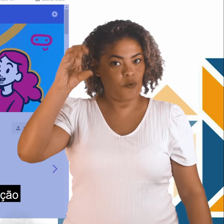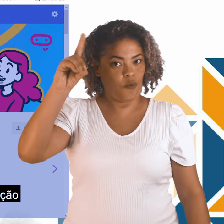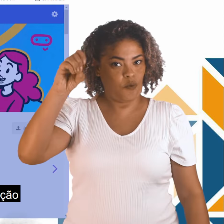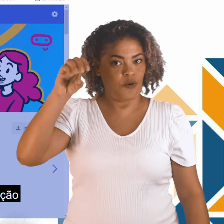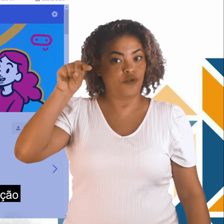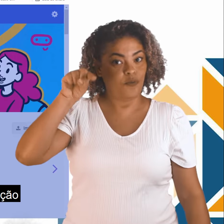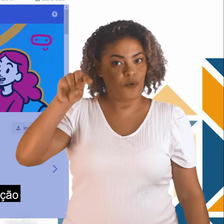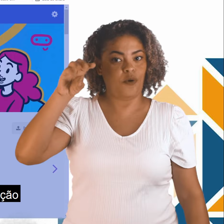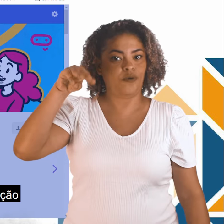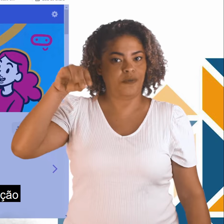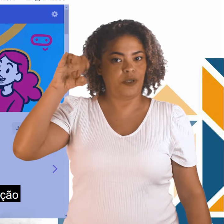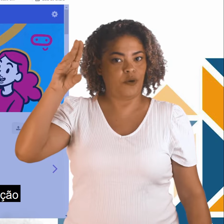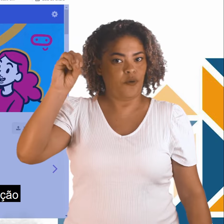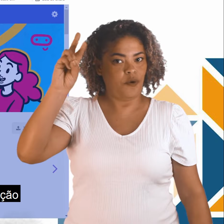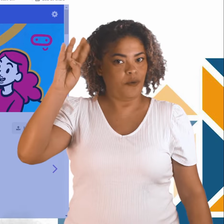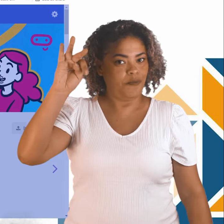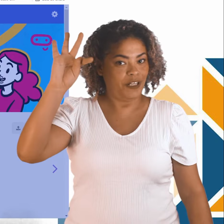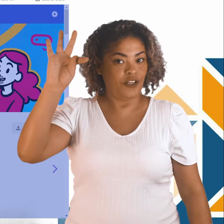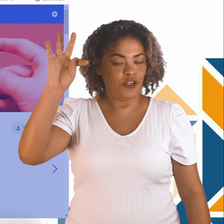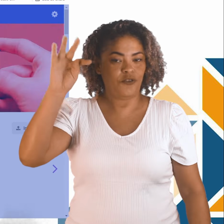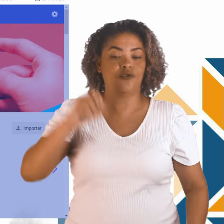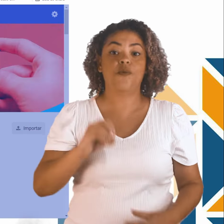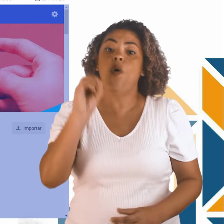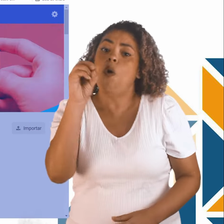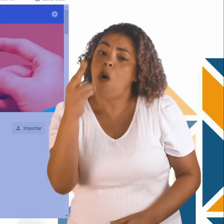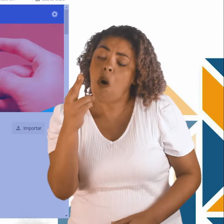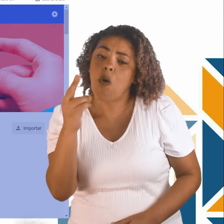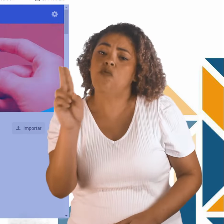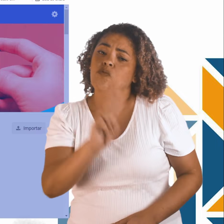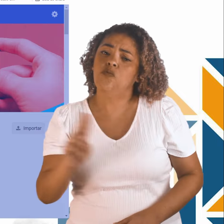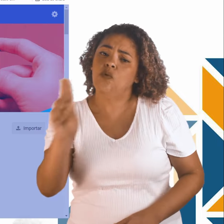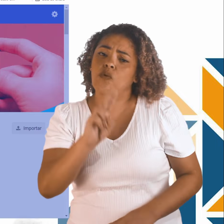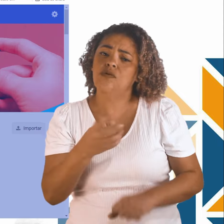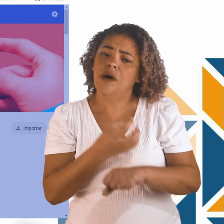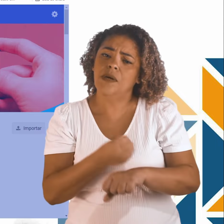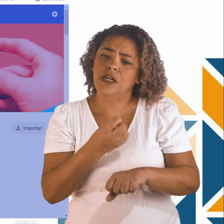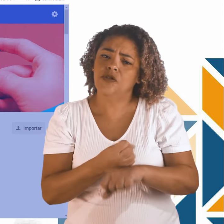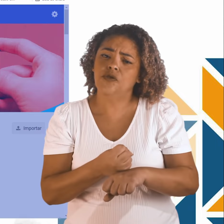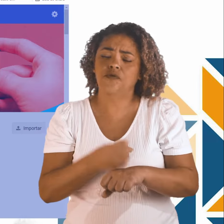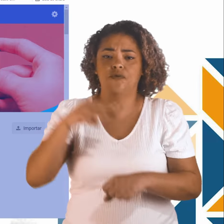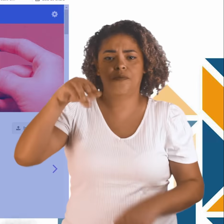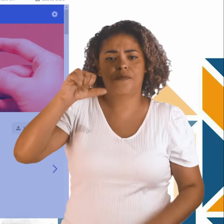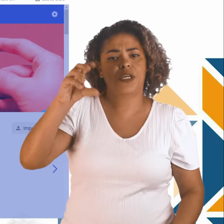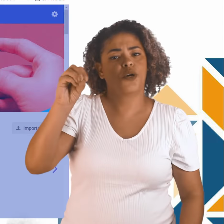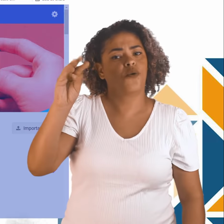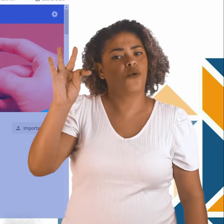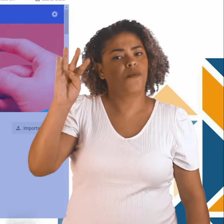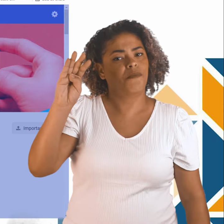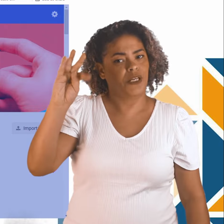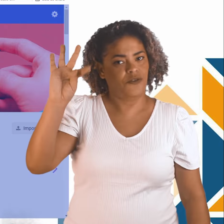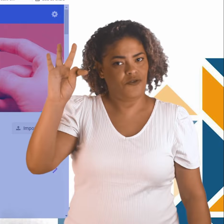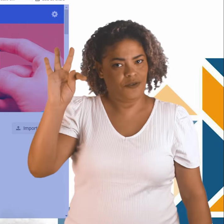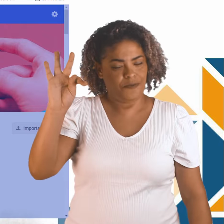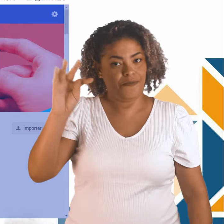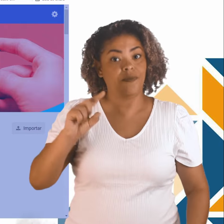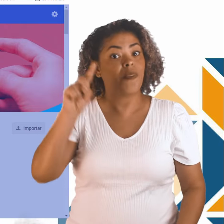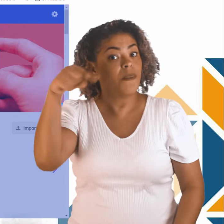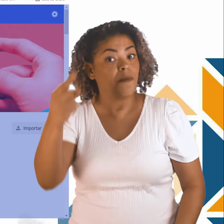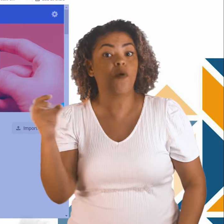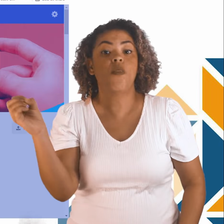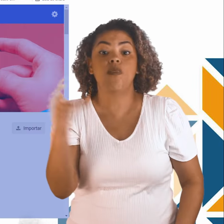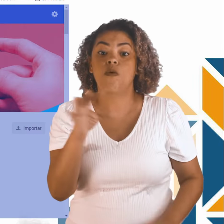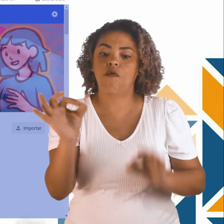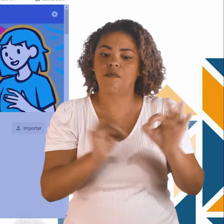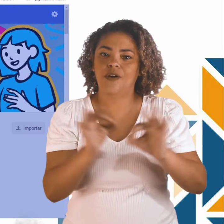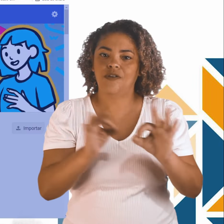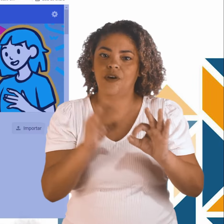makecode.microbit.org na nossa barra de navegação ou abrimos o aplicativo Microbit. Depois, em novo projeto, e damos